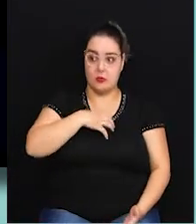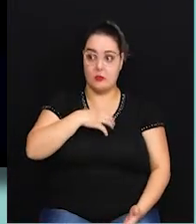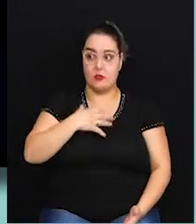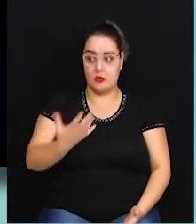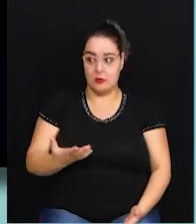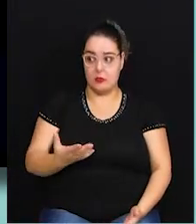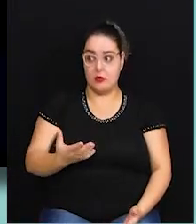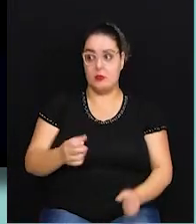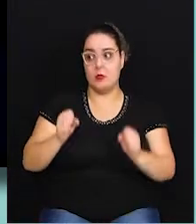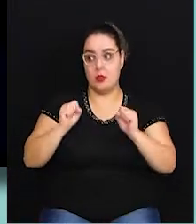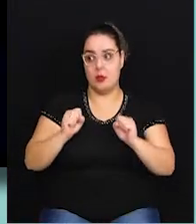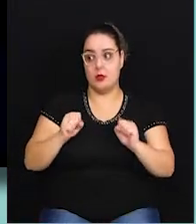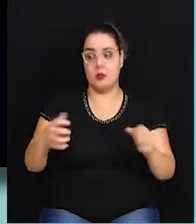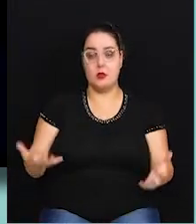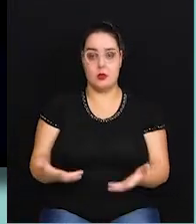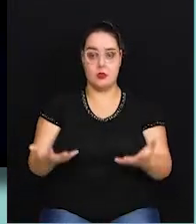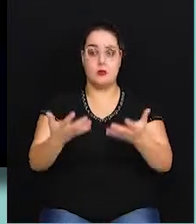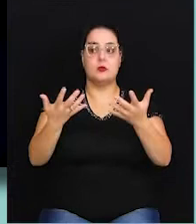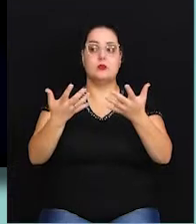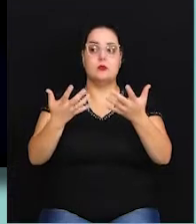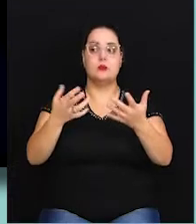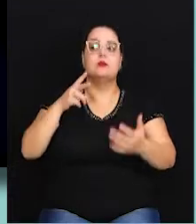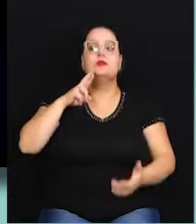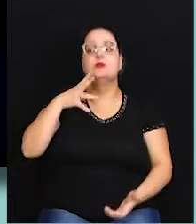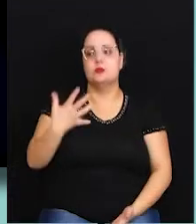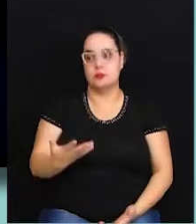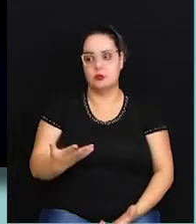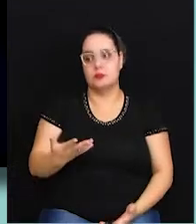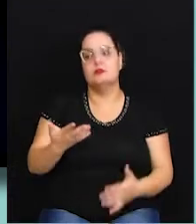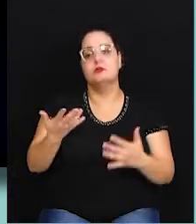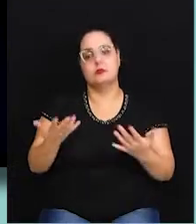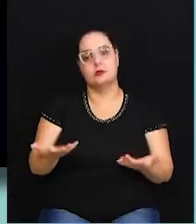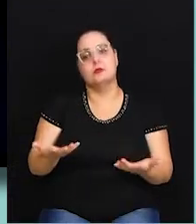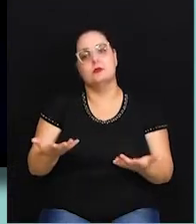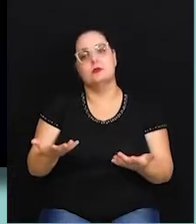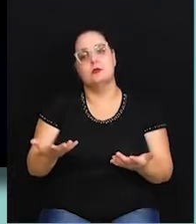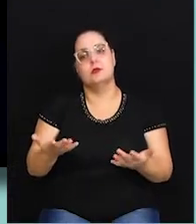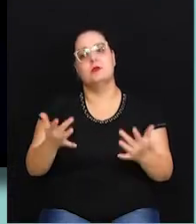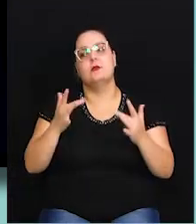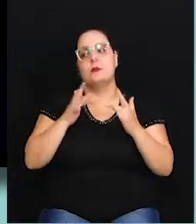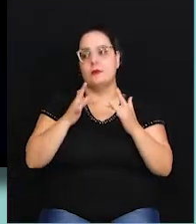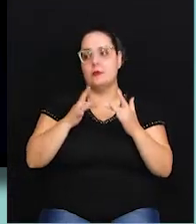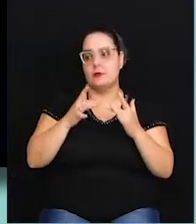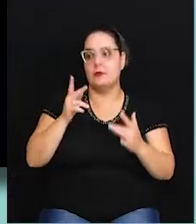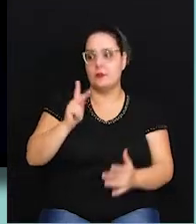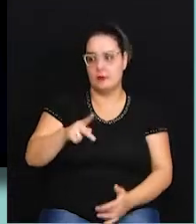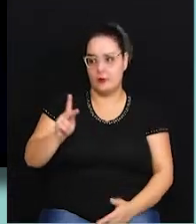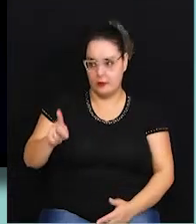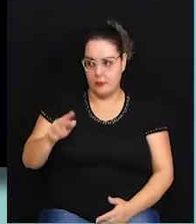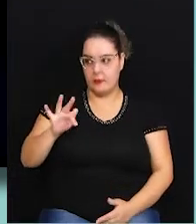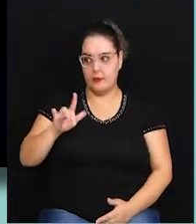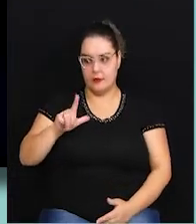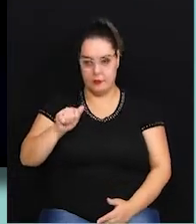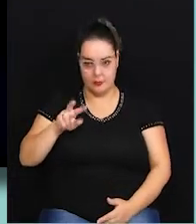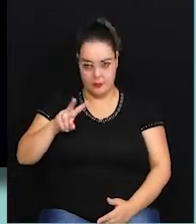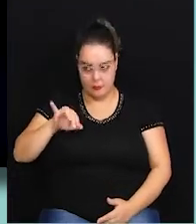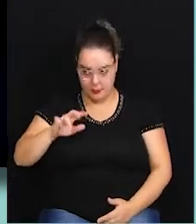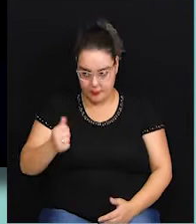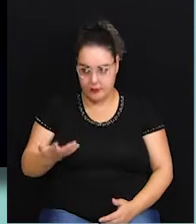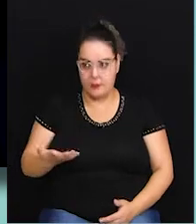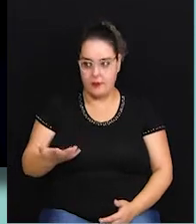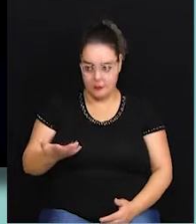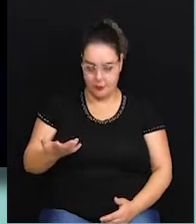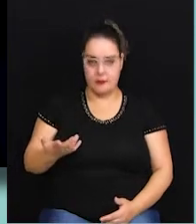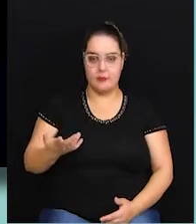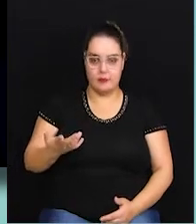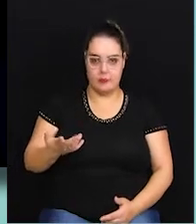modo como eu poderia contribuir na busca de uma solução. E foi então que eu entrei em contato com a professora Flávia, que é